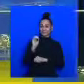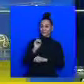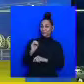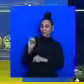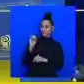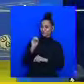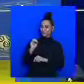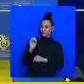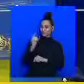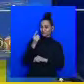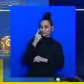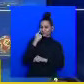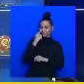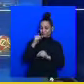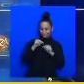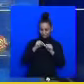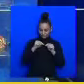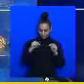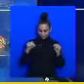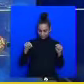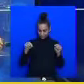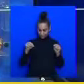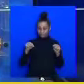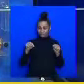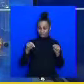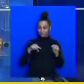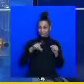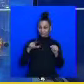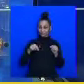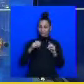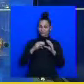outubro. Vamos conferir as dezenas sorteadas no concurso